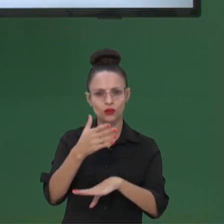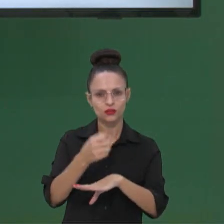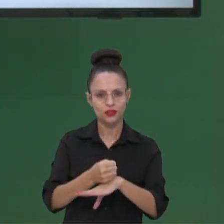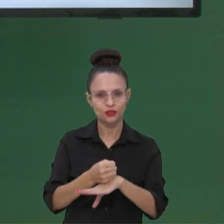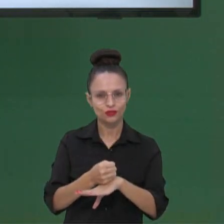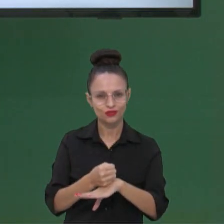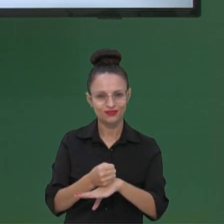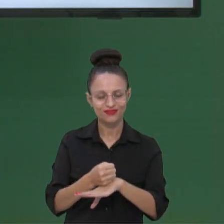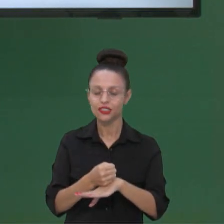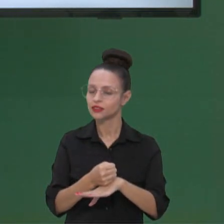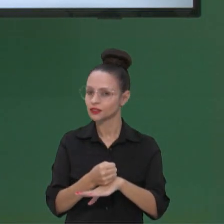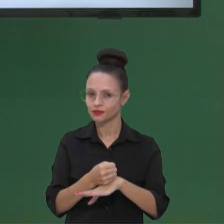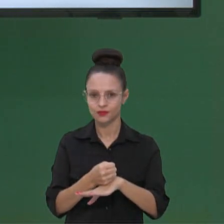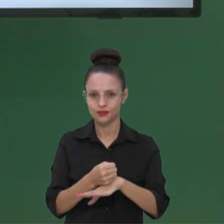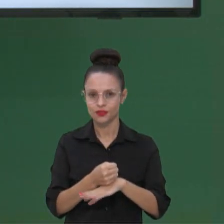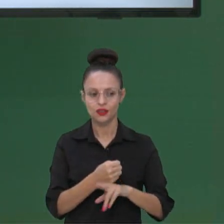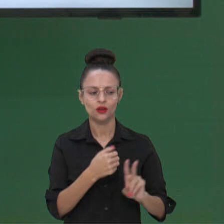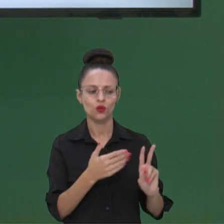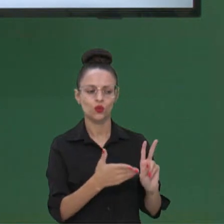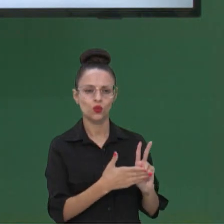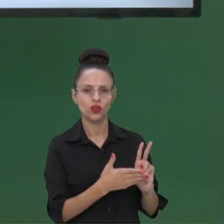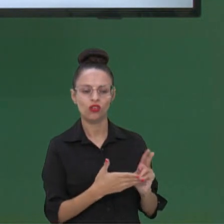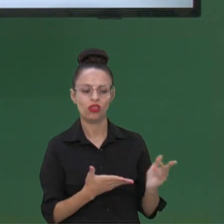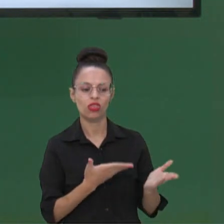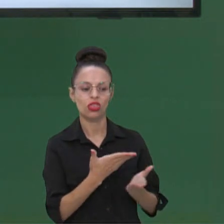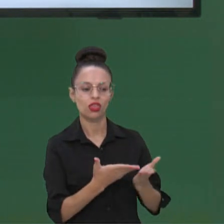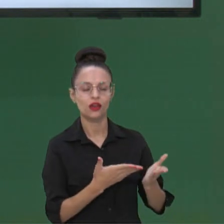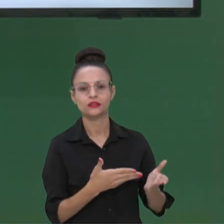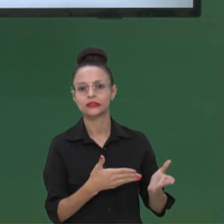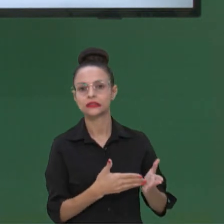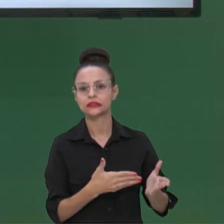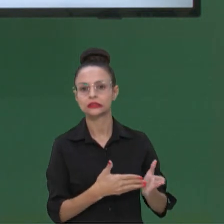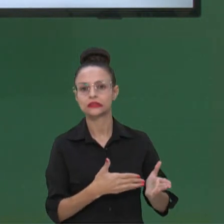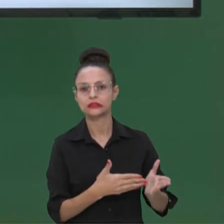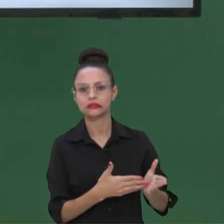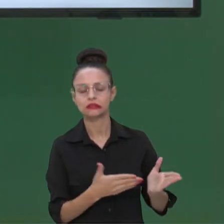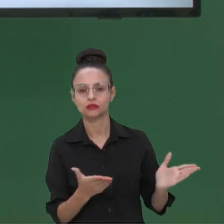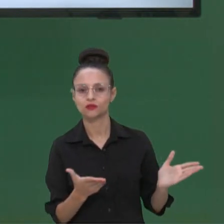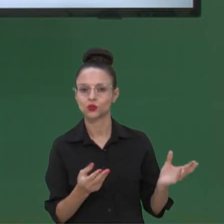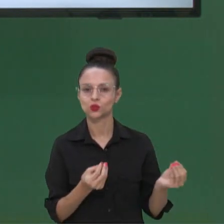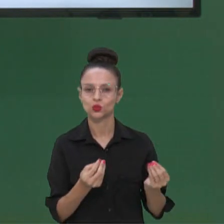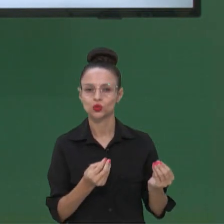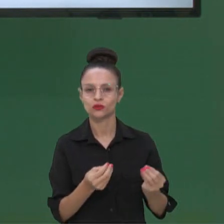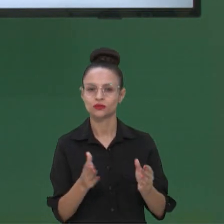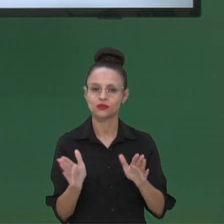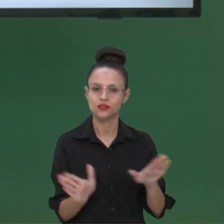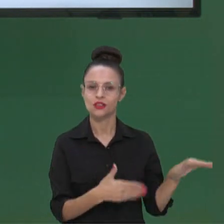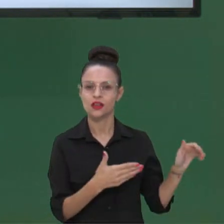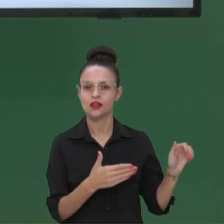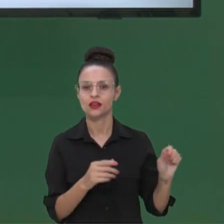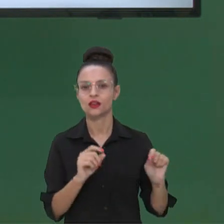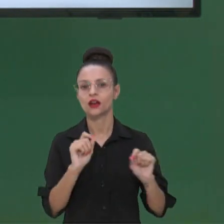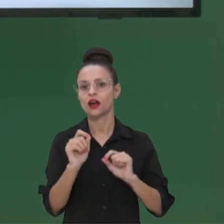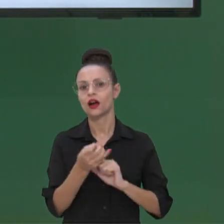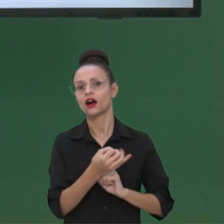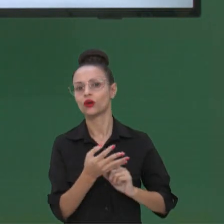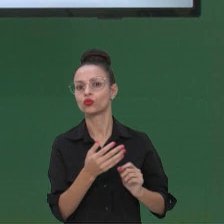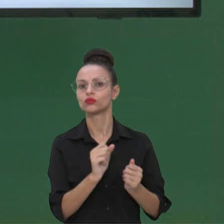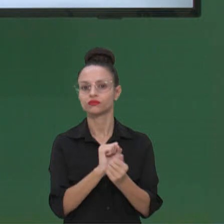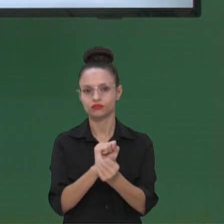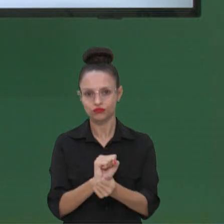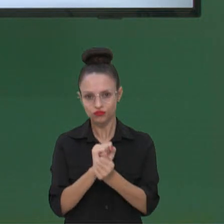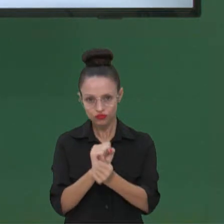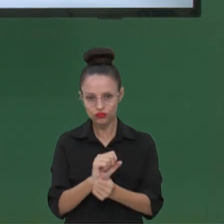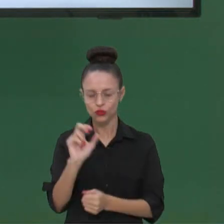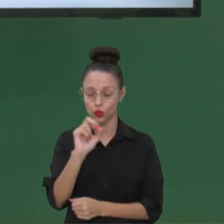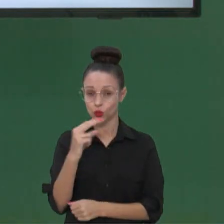que não, os indígenas eram tratados muitas vezes como obstáculos, deveriam ser retirados, alguns foram até escravizados,